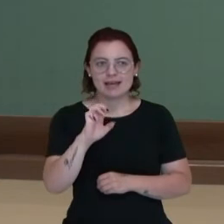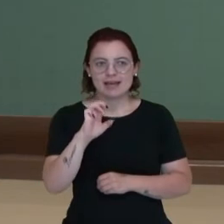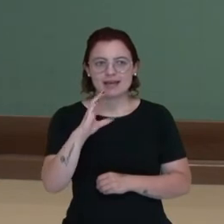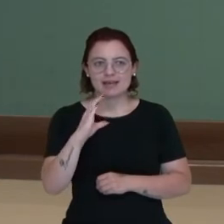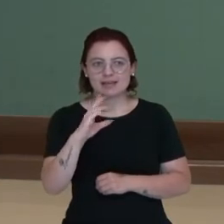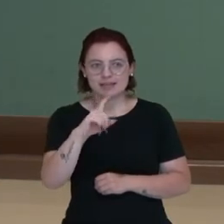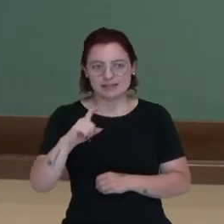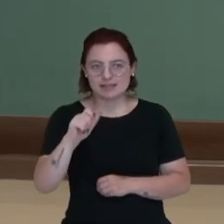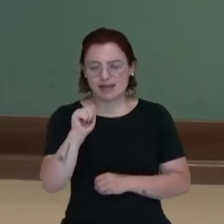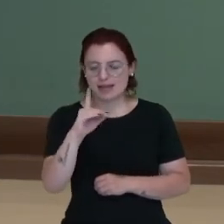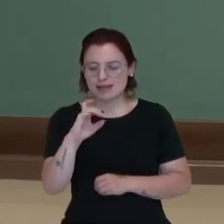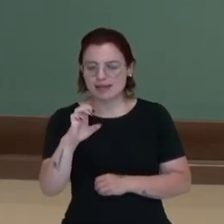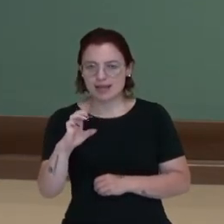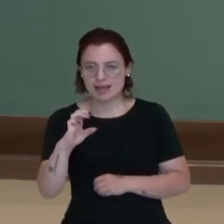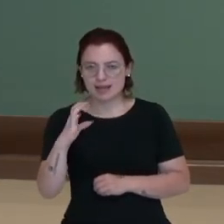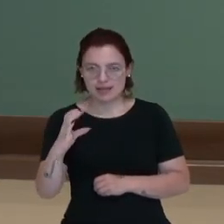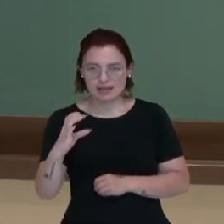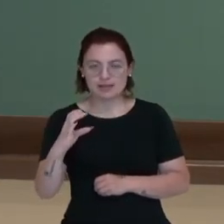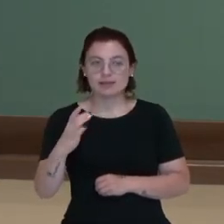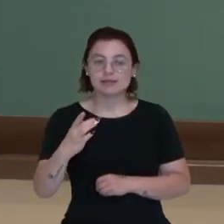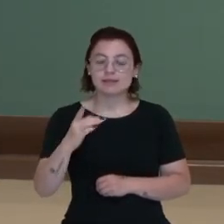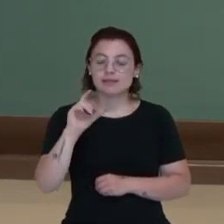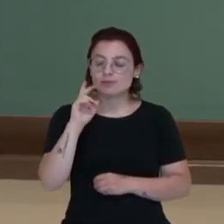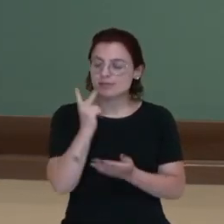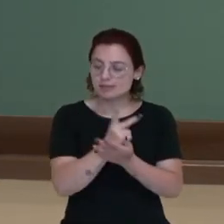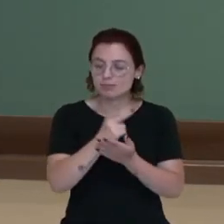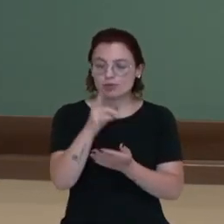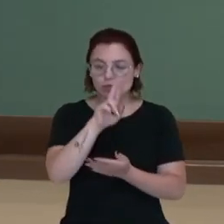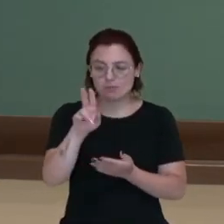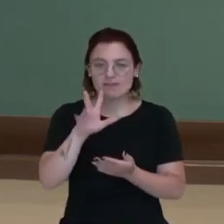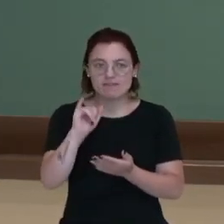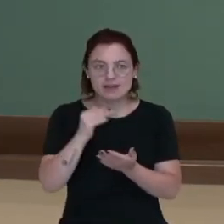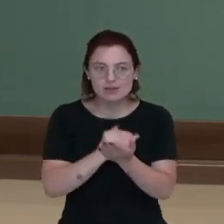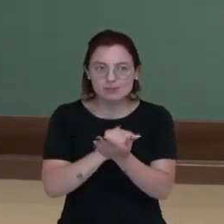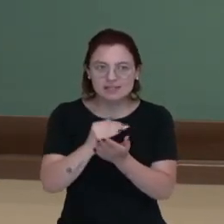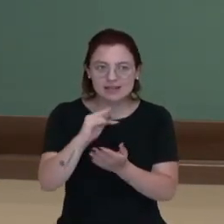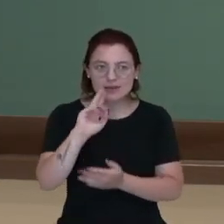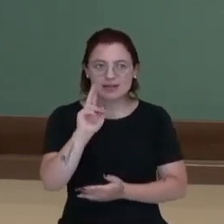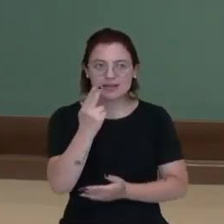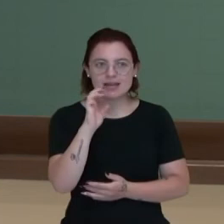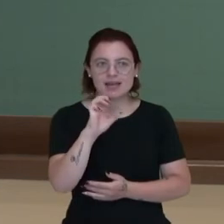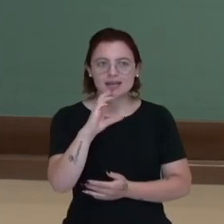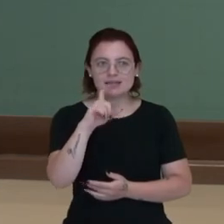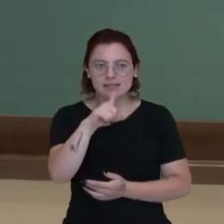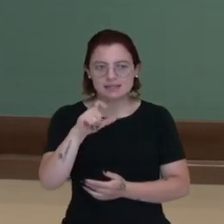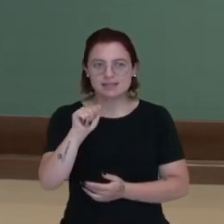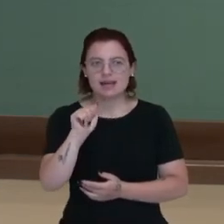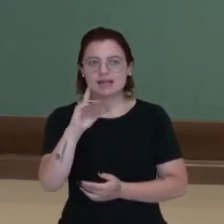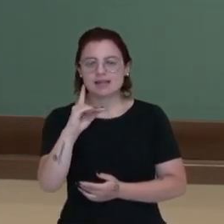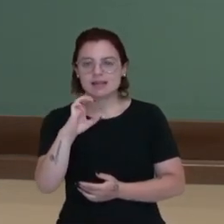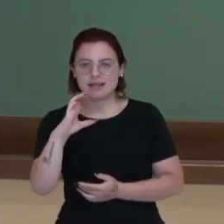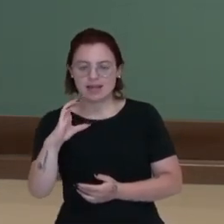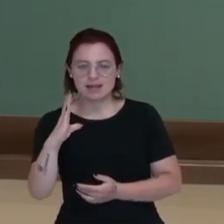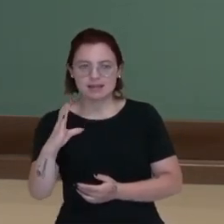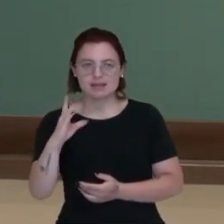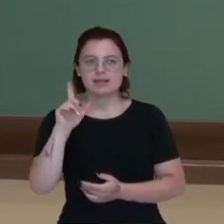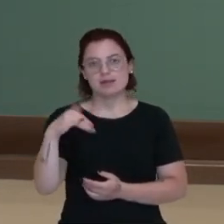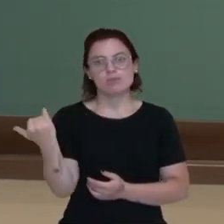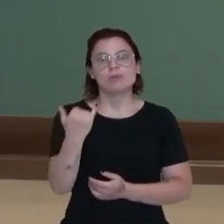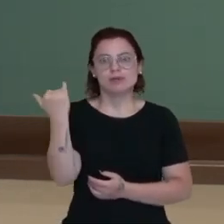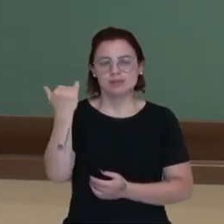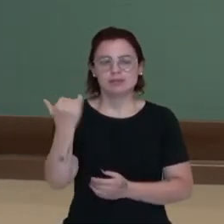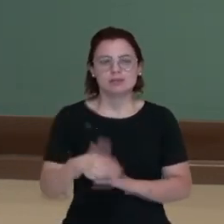vai começar com hexadec. Ah, então, essa foi uma dica muito importante, extremamente importante.